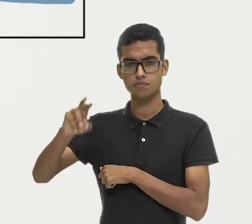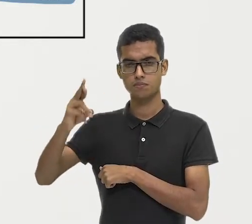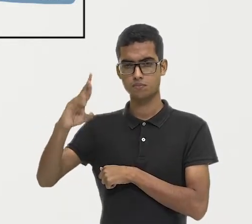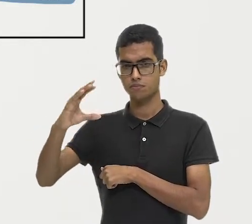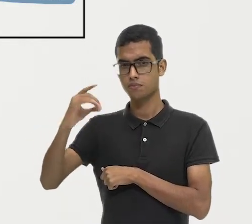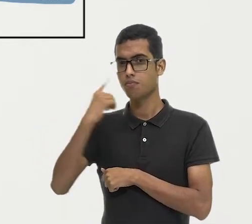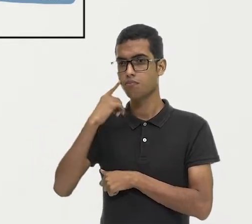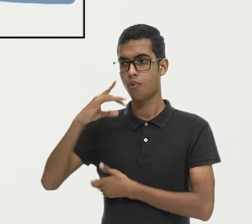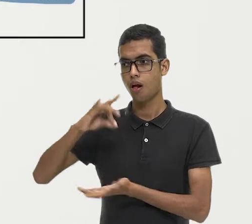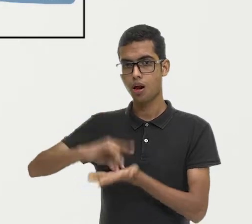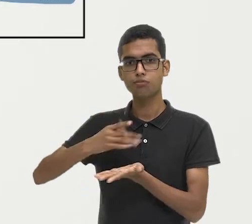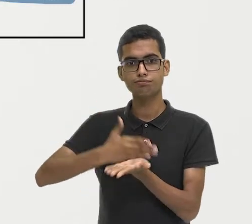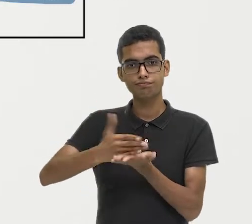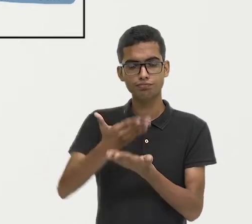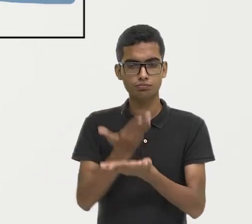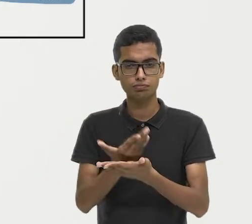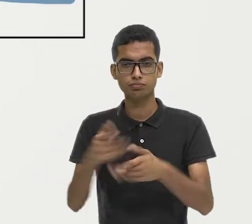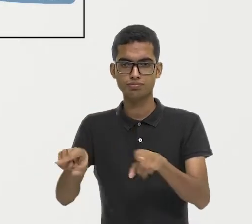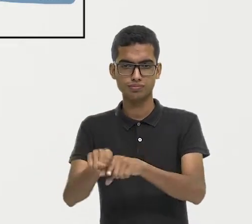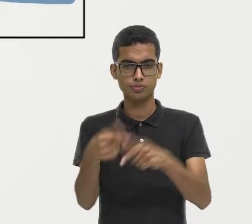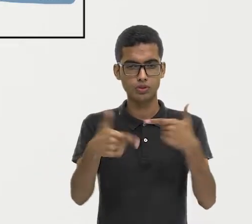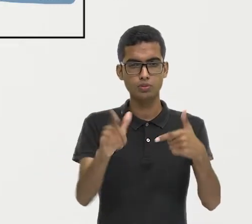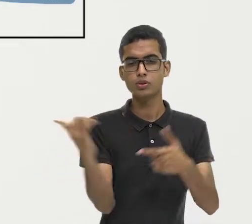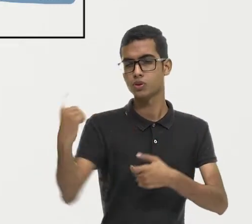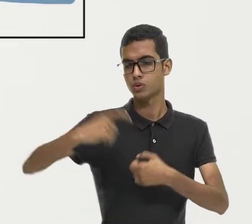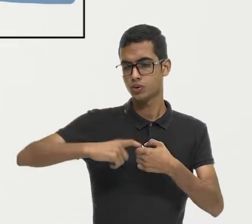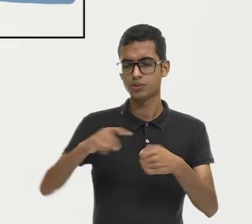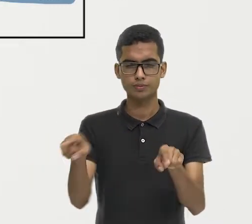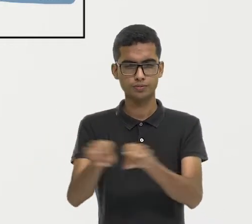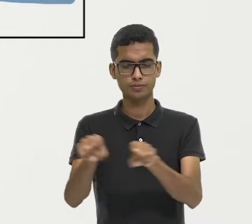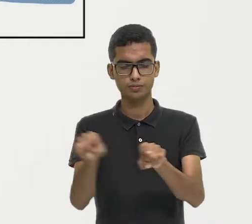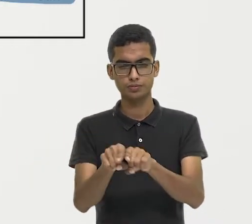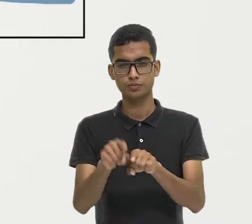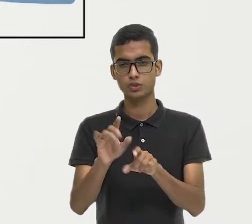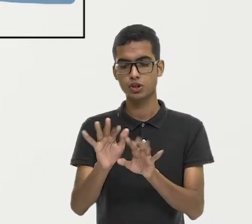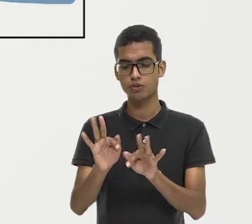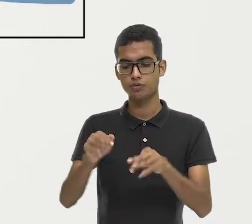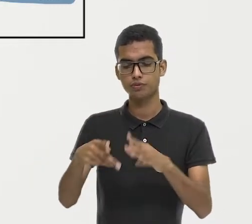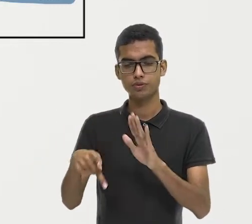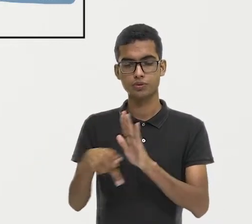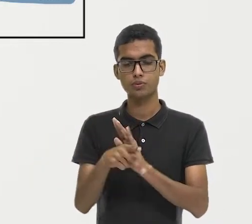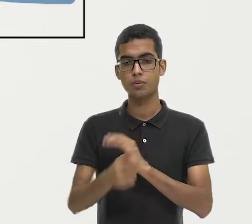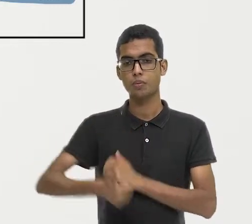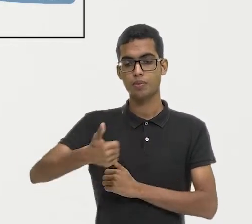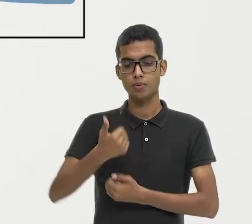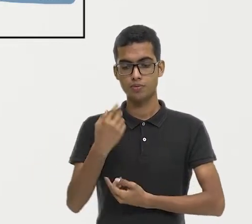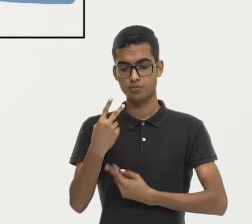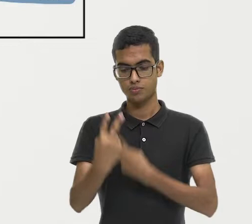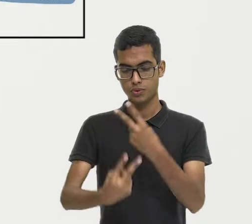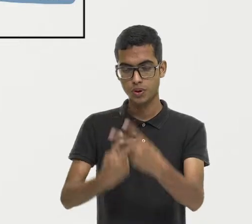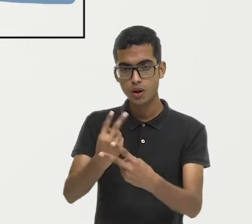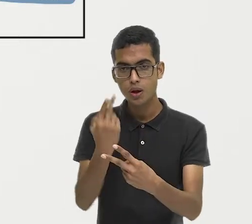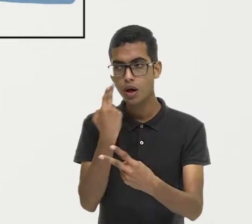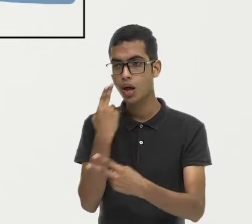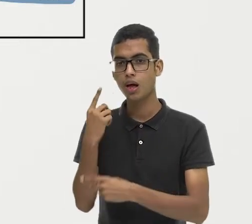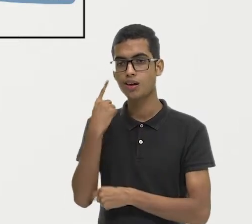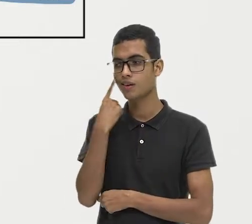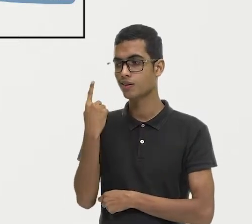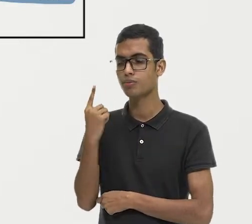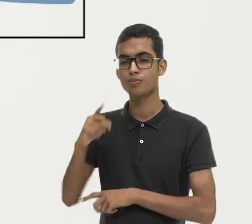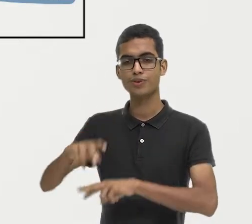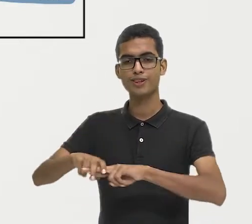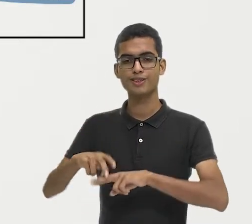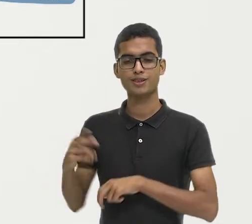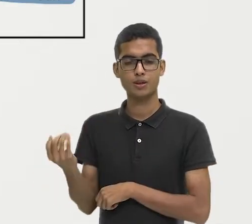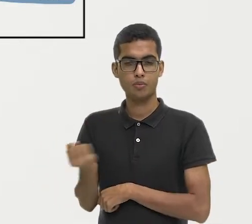pegando fogo nas aulas, não é isso? Então a gente está chegando ao final do primeiro bimestre e aí as notas são